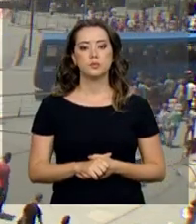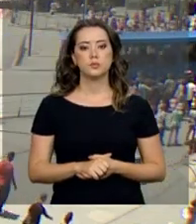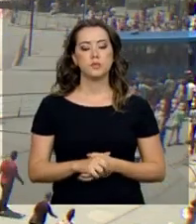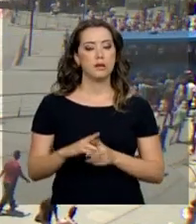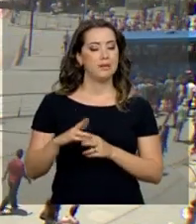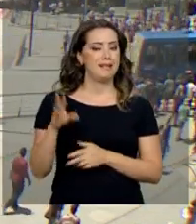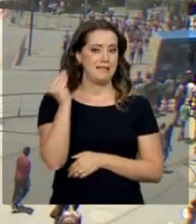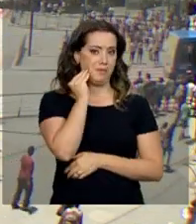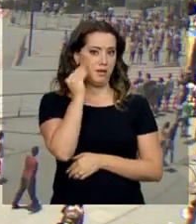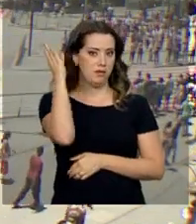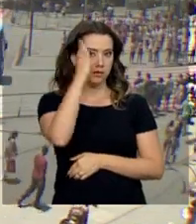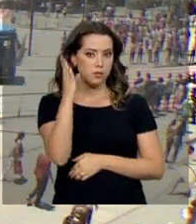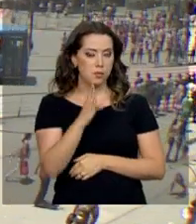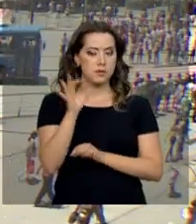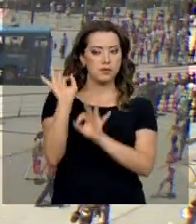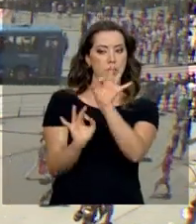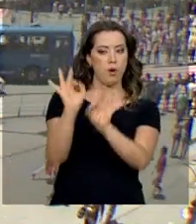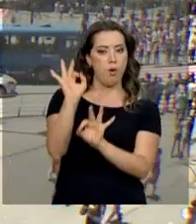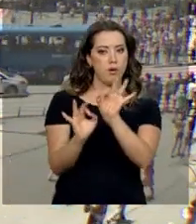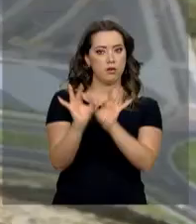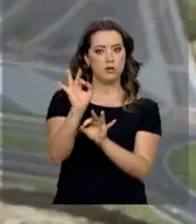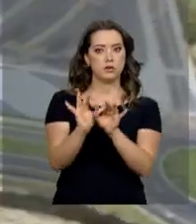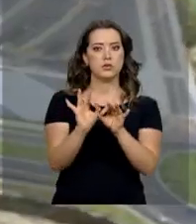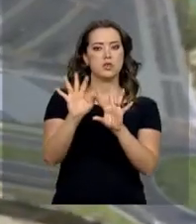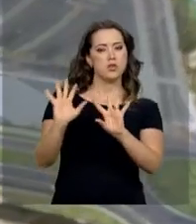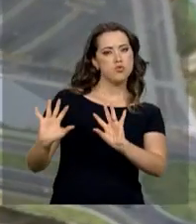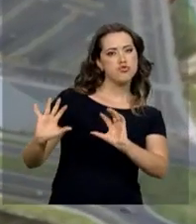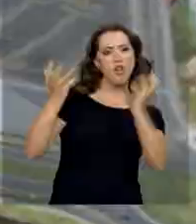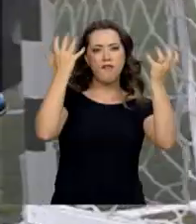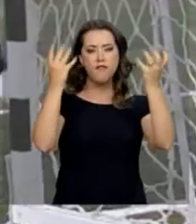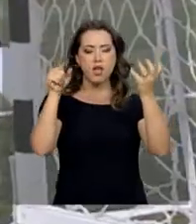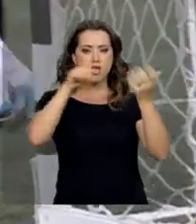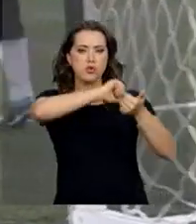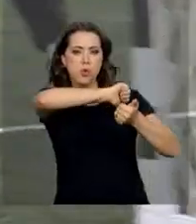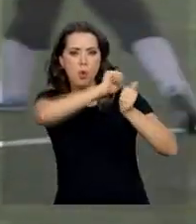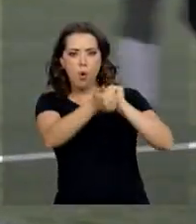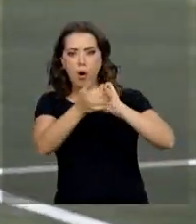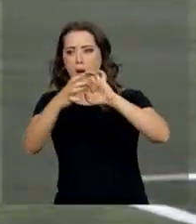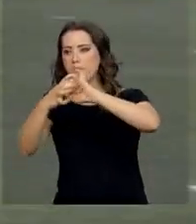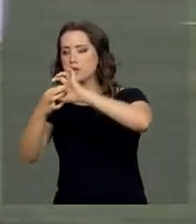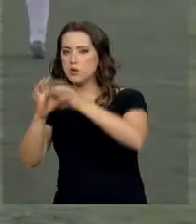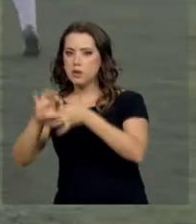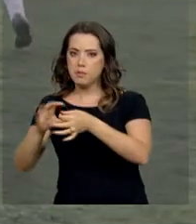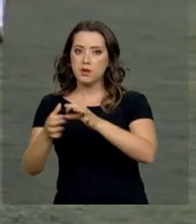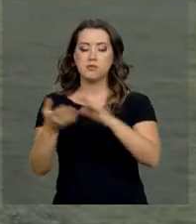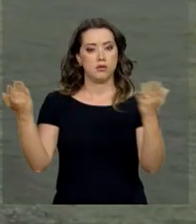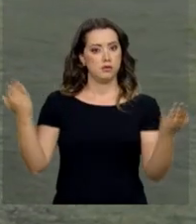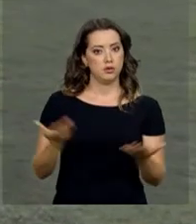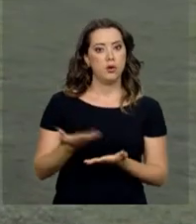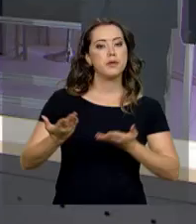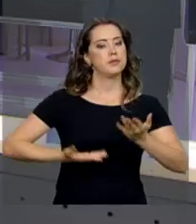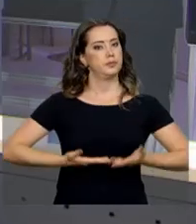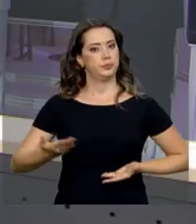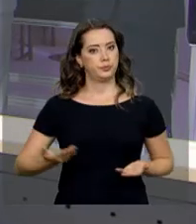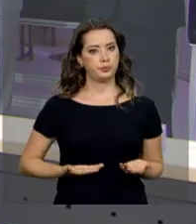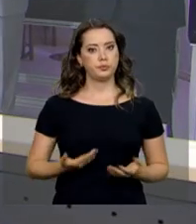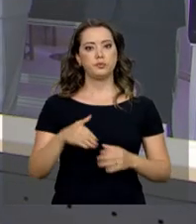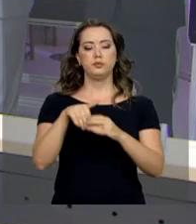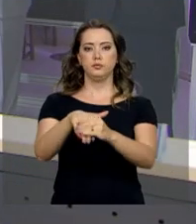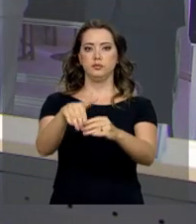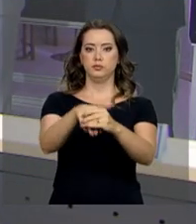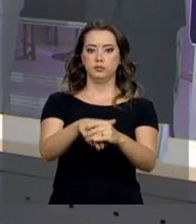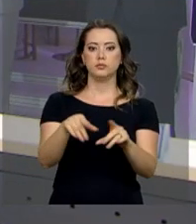A experiência do Brasil na organização de grandes eventos como Copa do Mundo e Olimpíadas está agora a serviço das